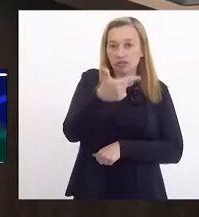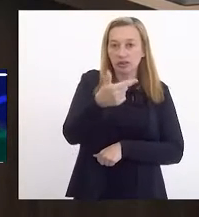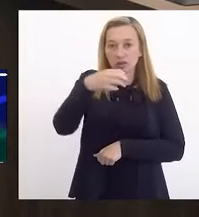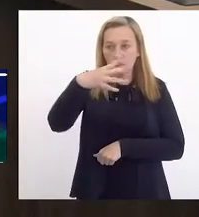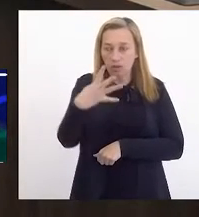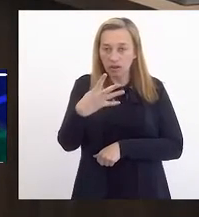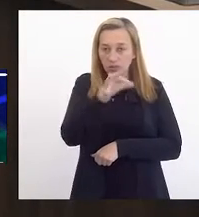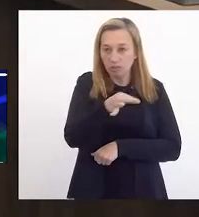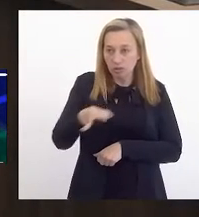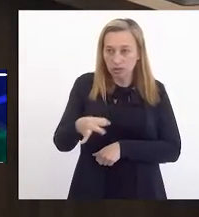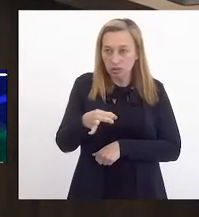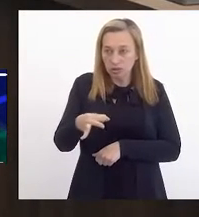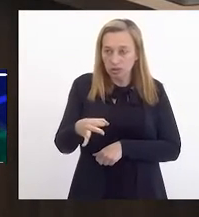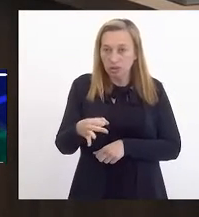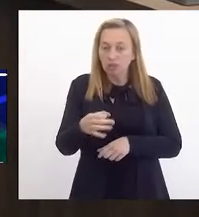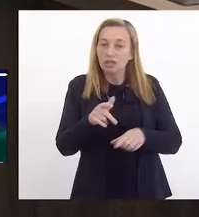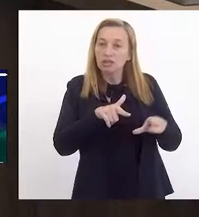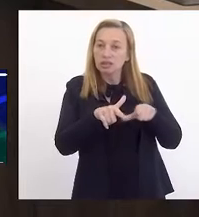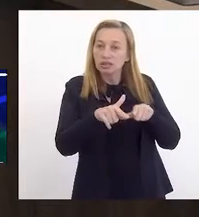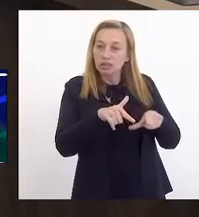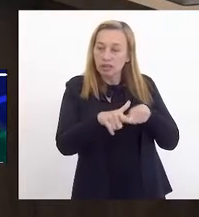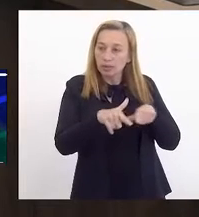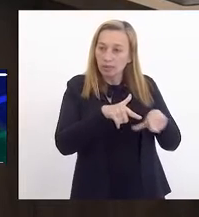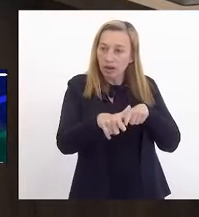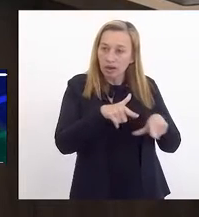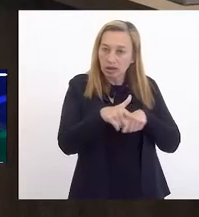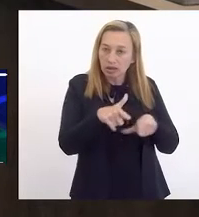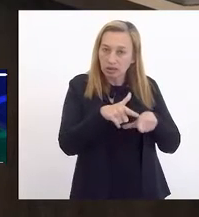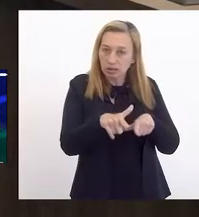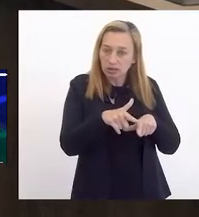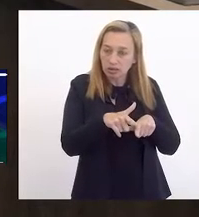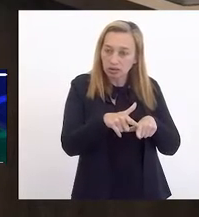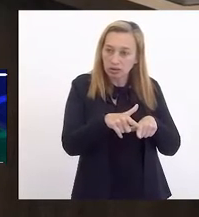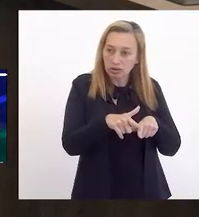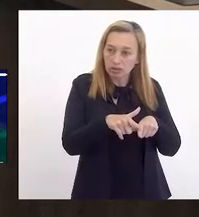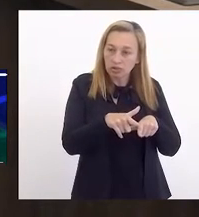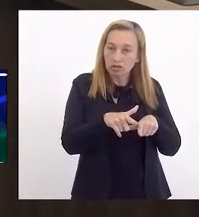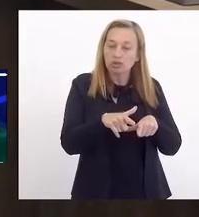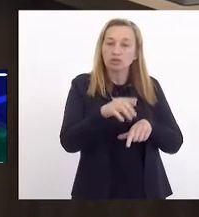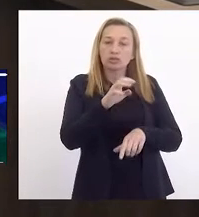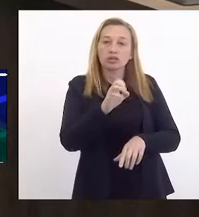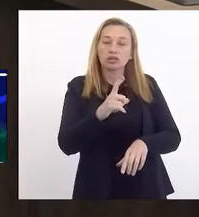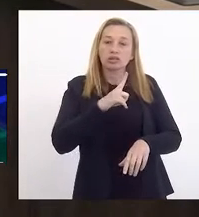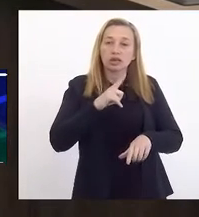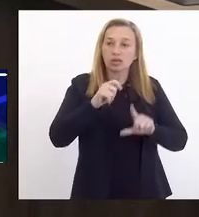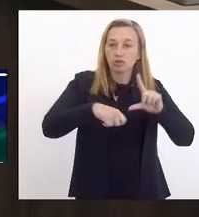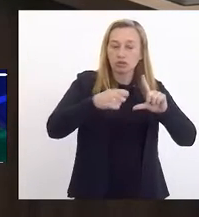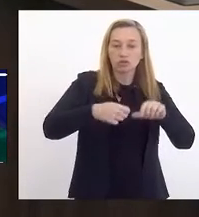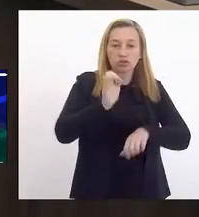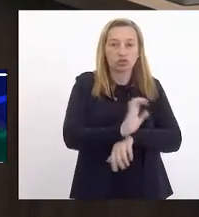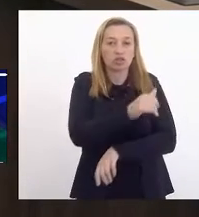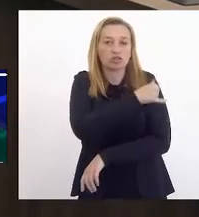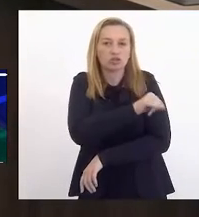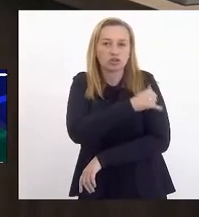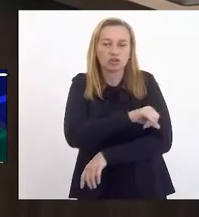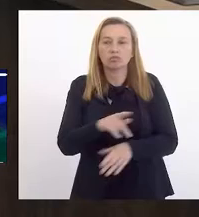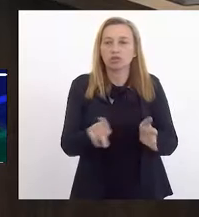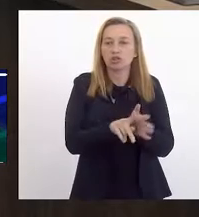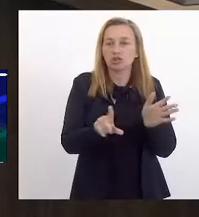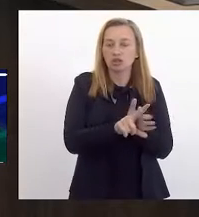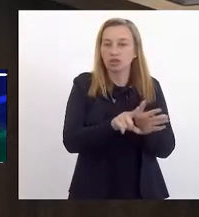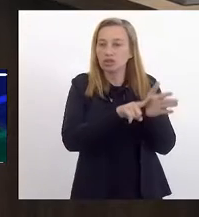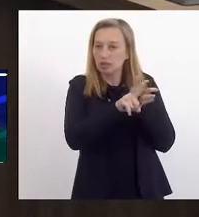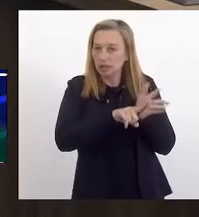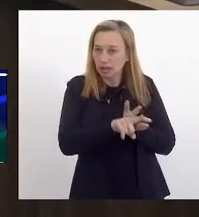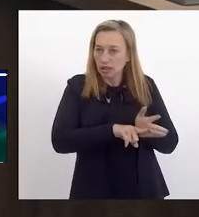para operação e prestação de serviço que tem sede ou logística no Estado do Rio de Janeiro, como pretende o projeto de lei em